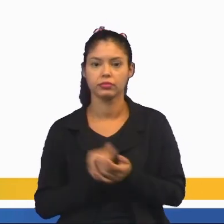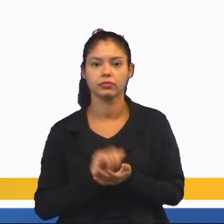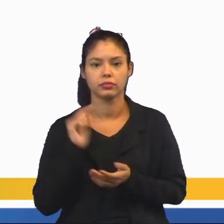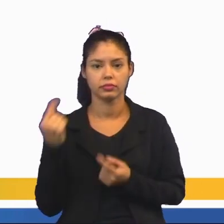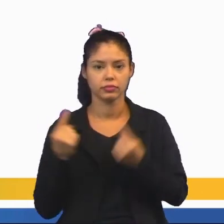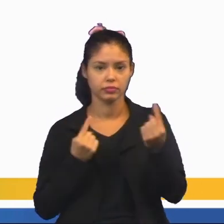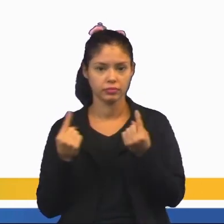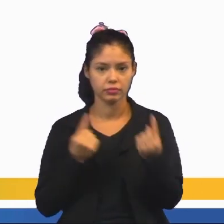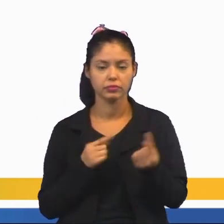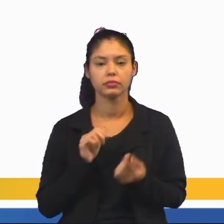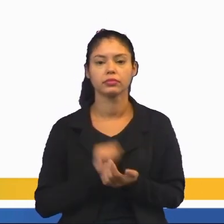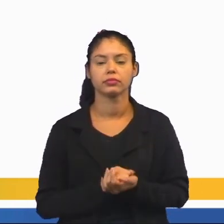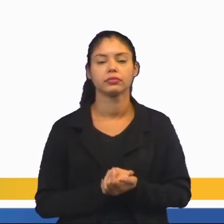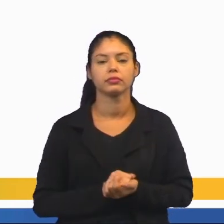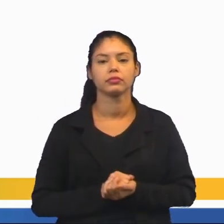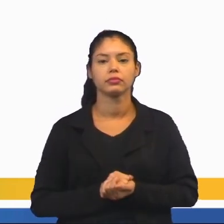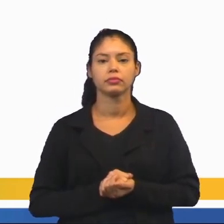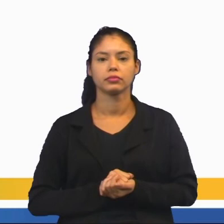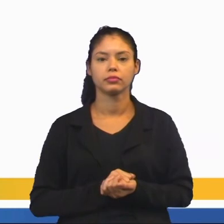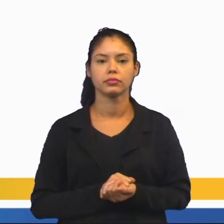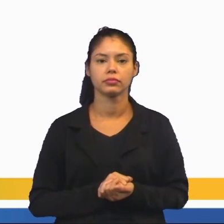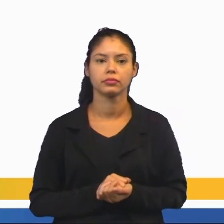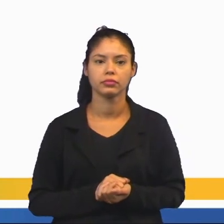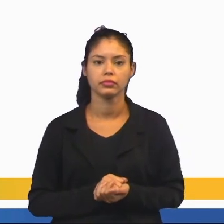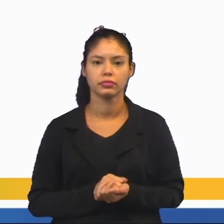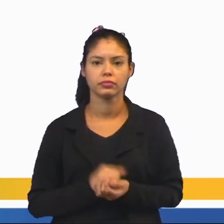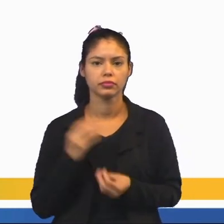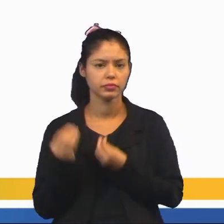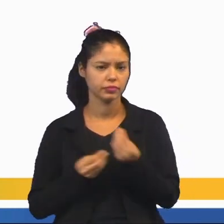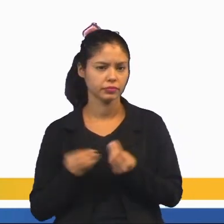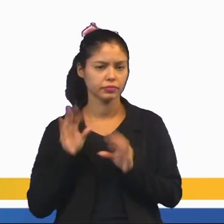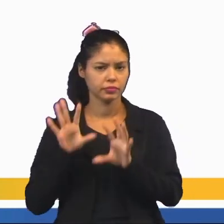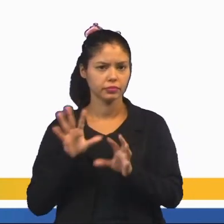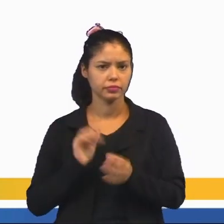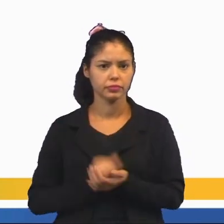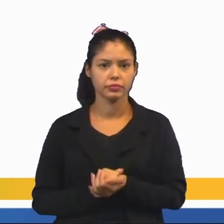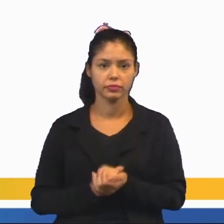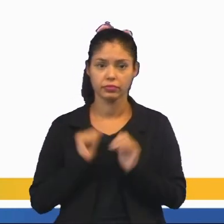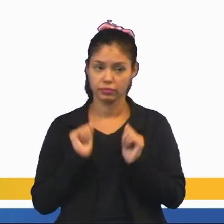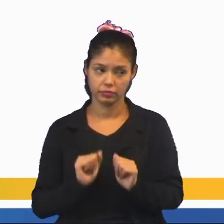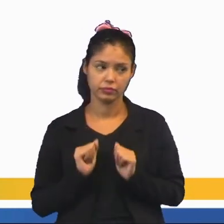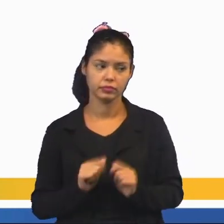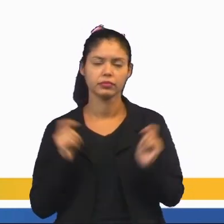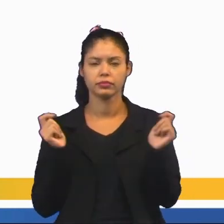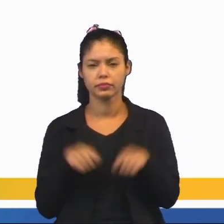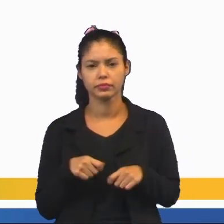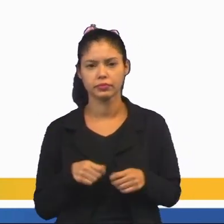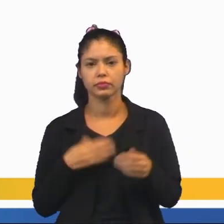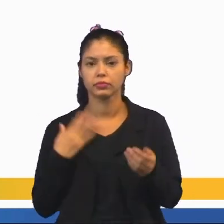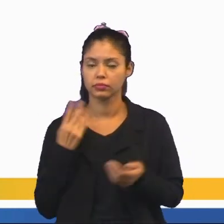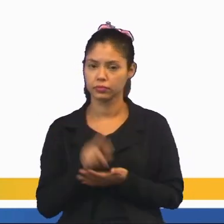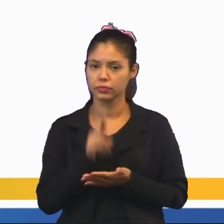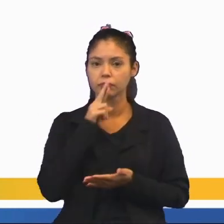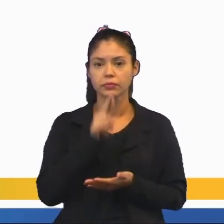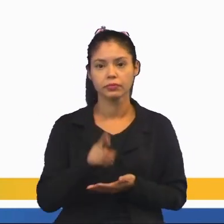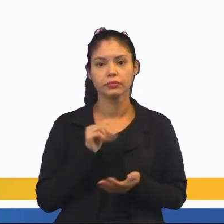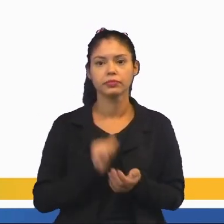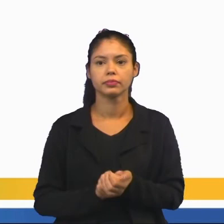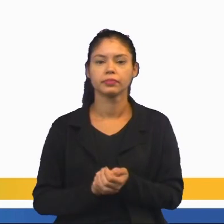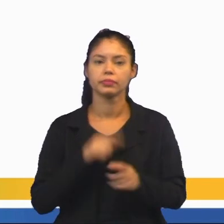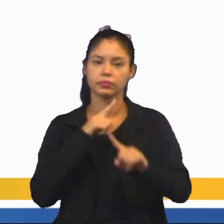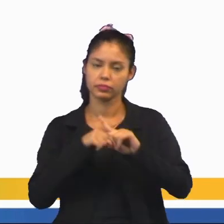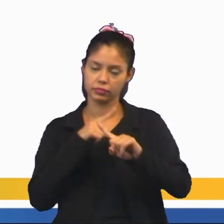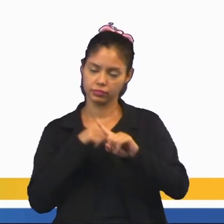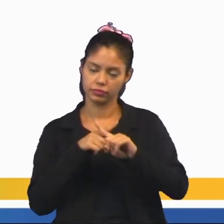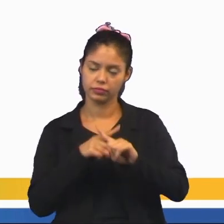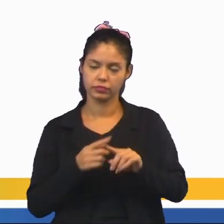com outra. Ou seja, né? Vamos ver como vai ficar isso? Também é possível determinar o resultado por meio